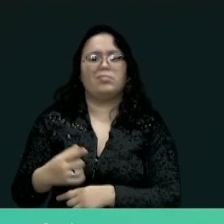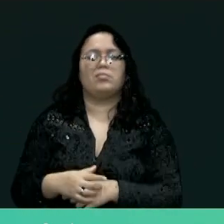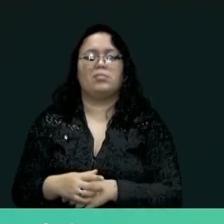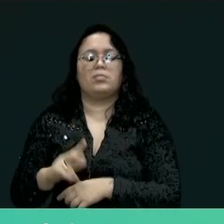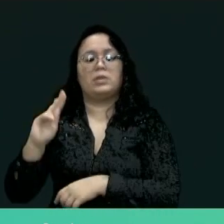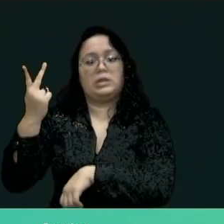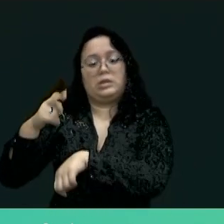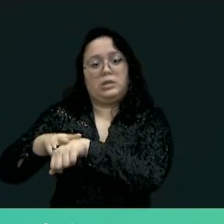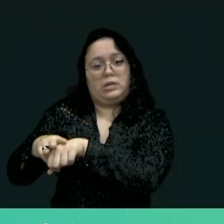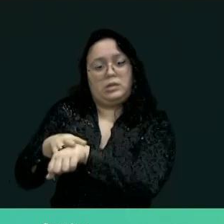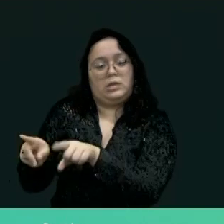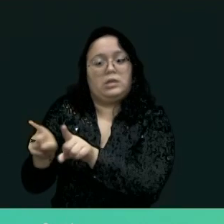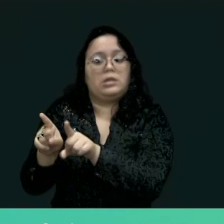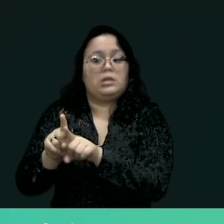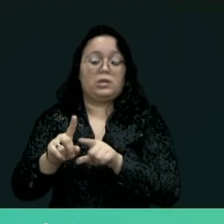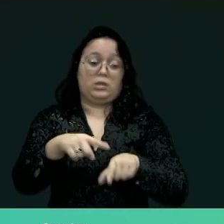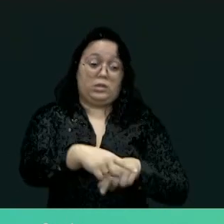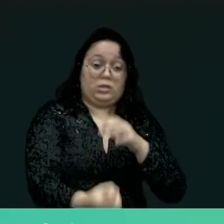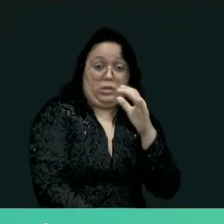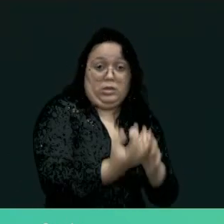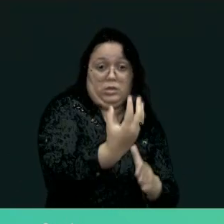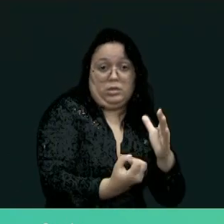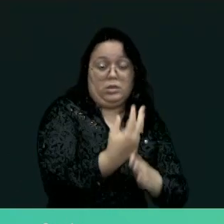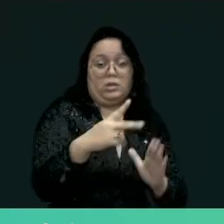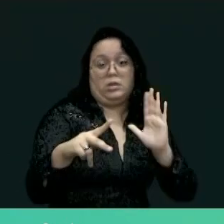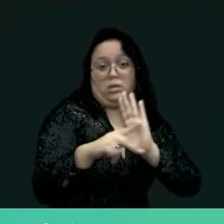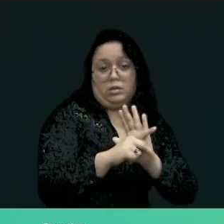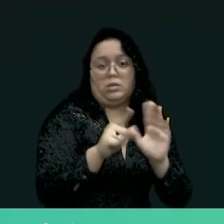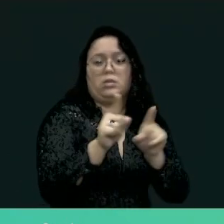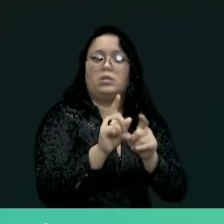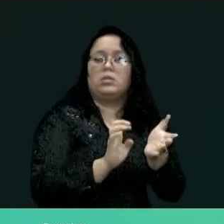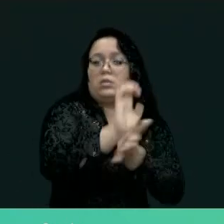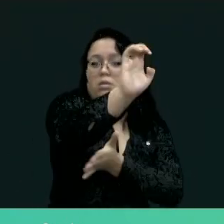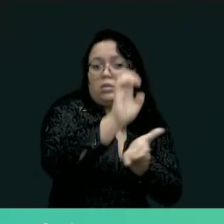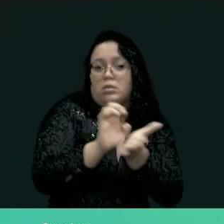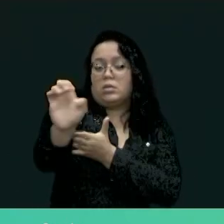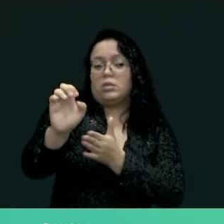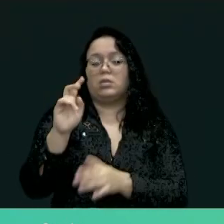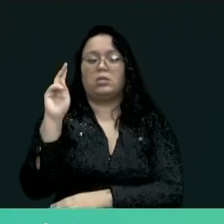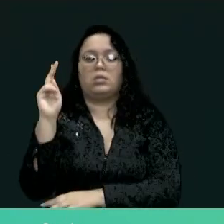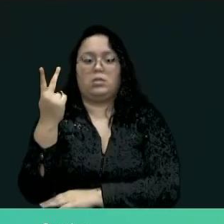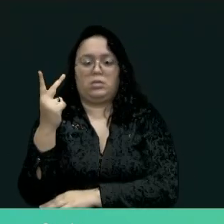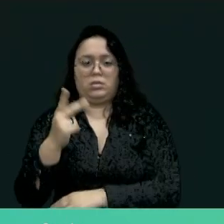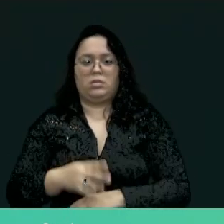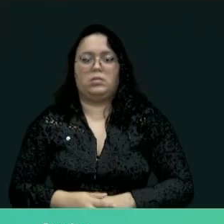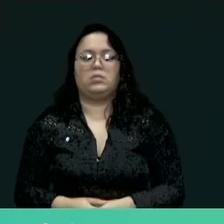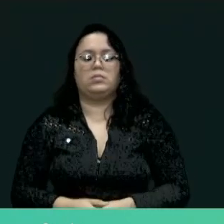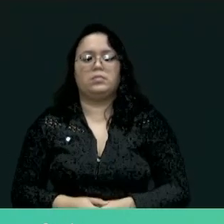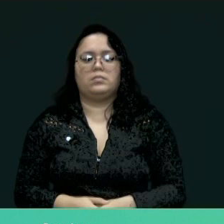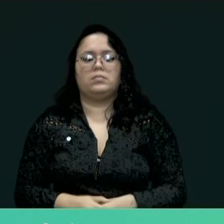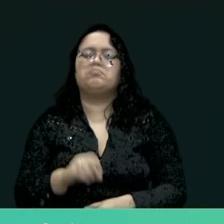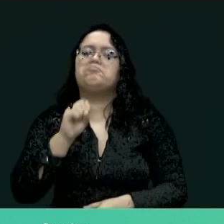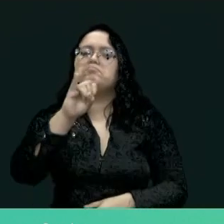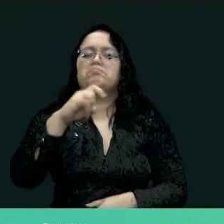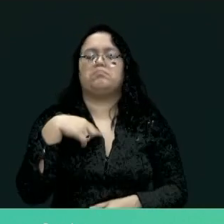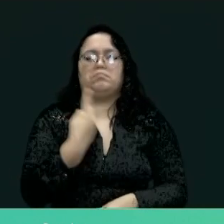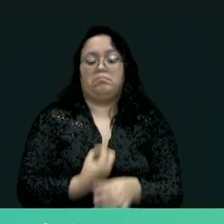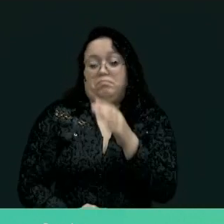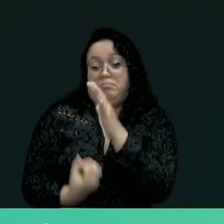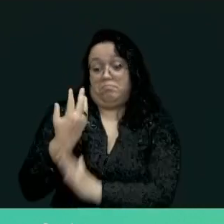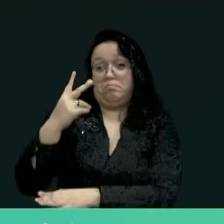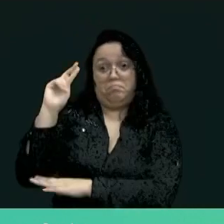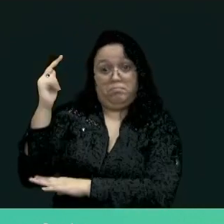verdes, e sendo da própria produção e exportação do hidrogênio. Se nós vamos fazer hidrogênio